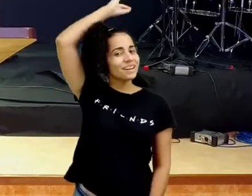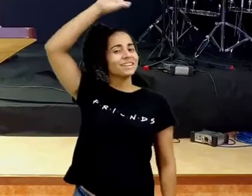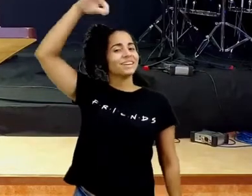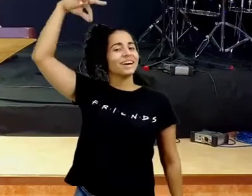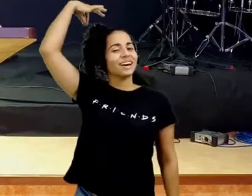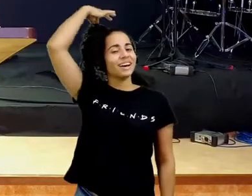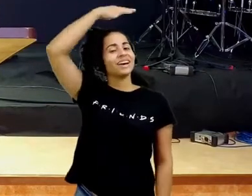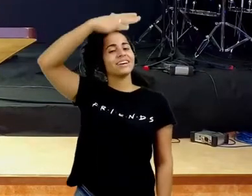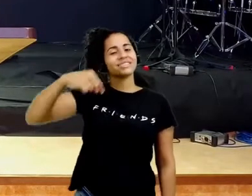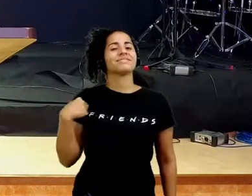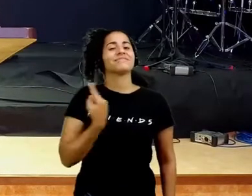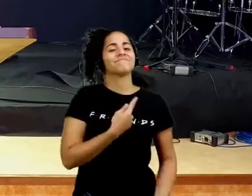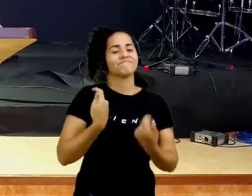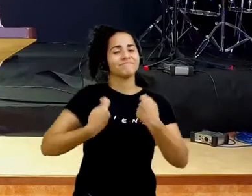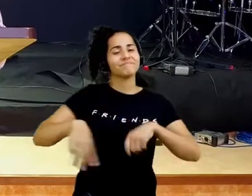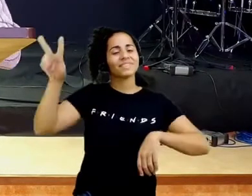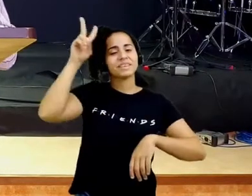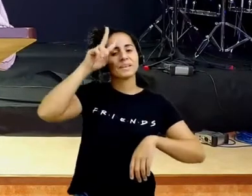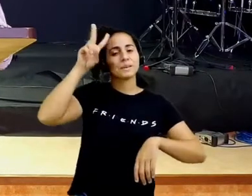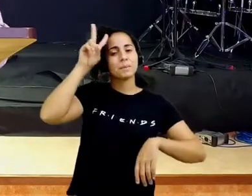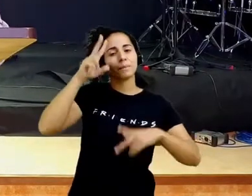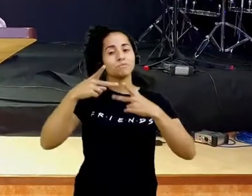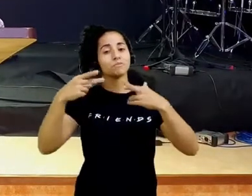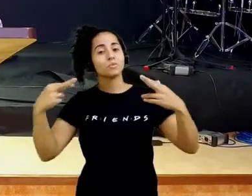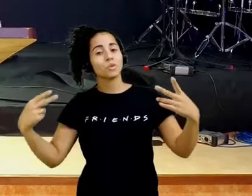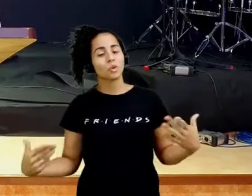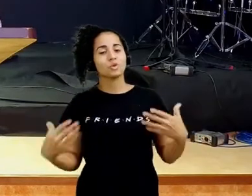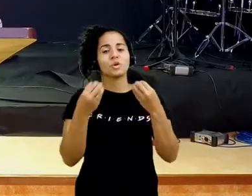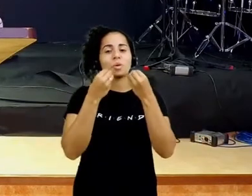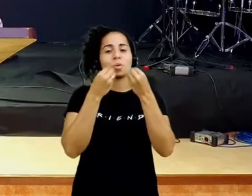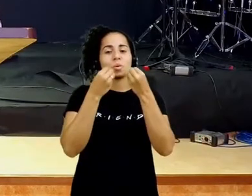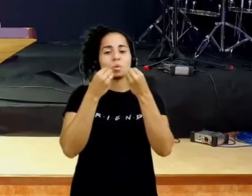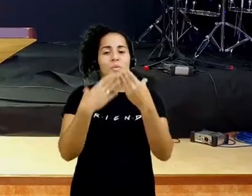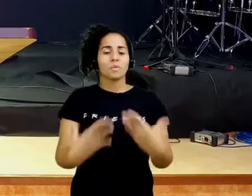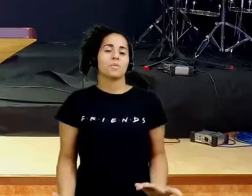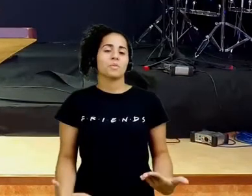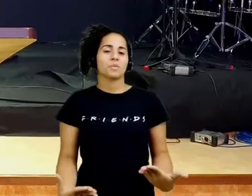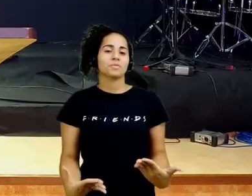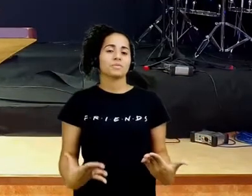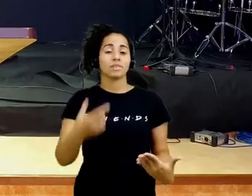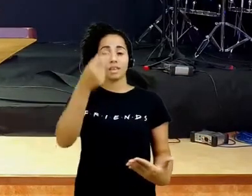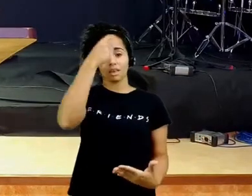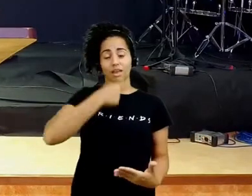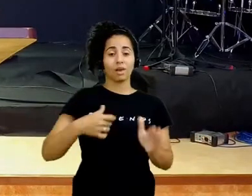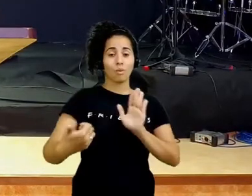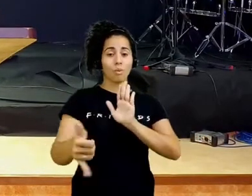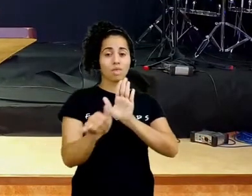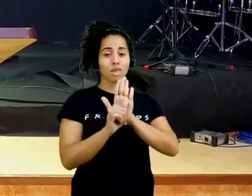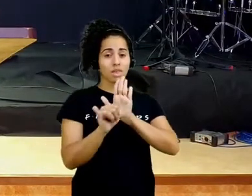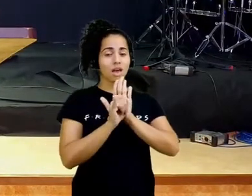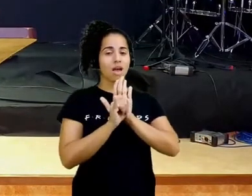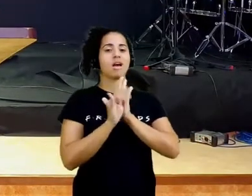Queridos, a gente tem que trazer à nossa memória tudo isso, querido, tudo quem nós somos em Cristo